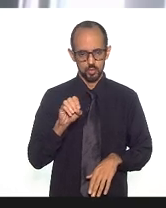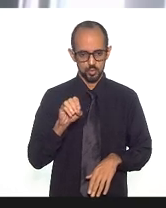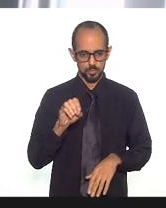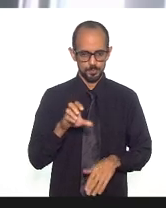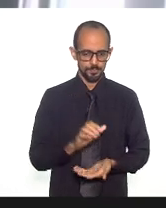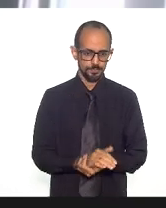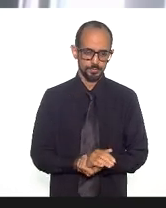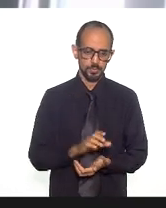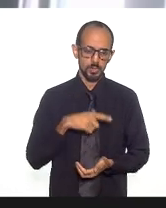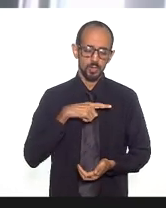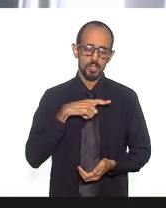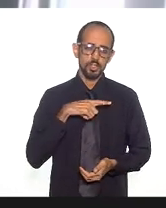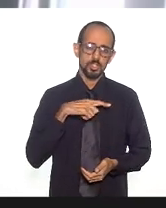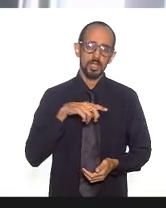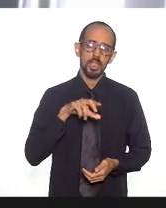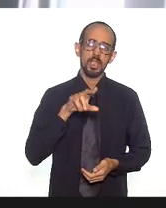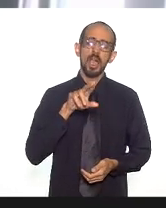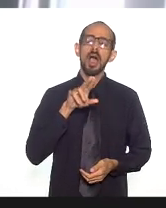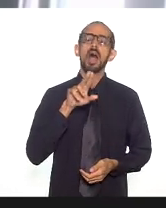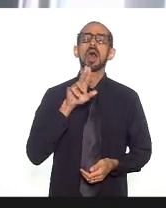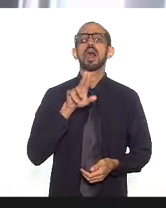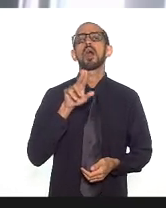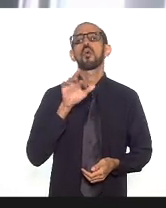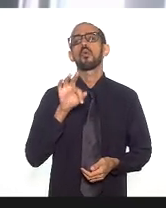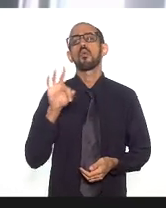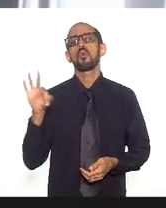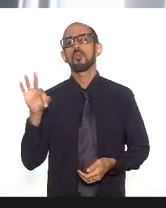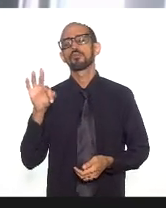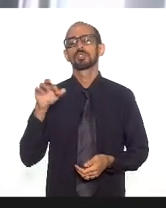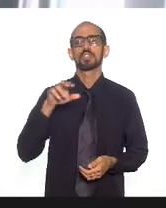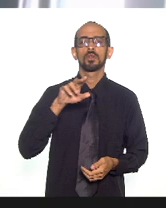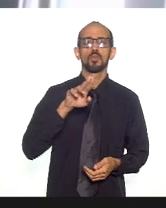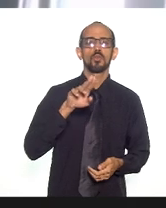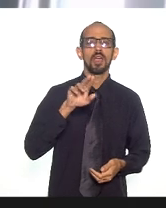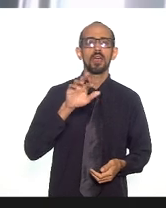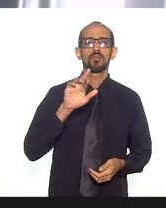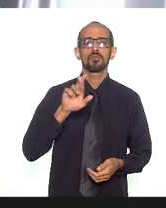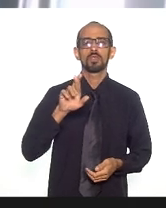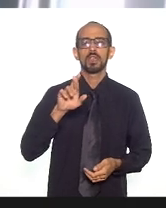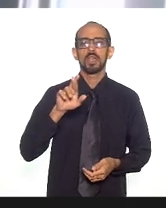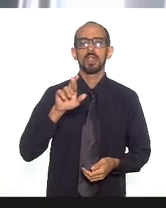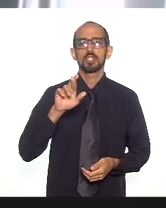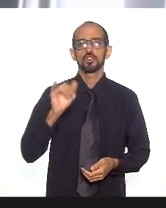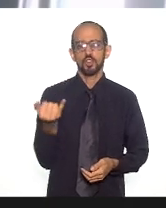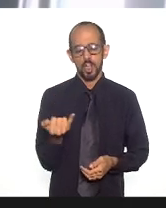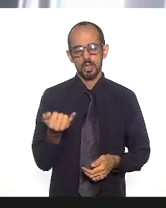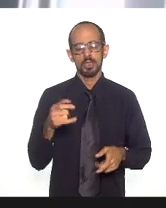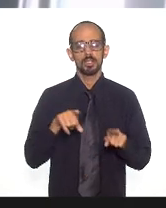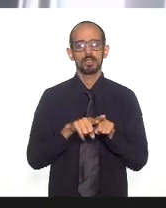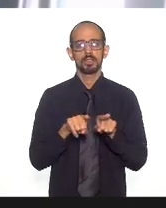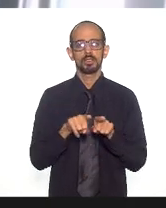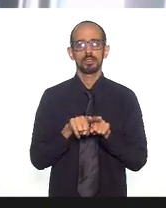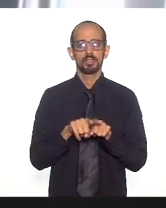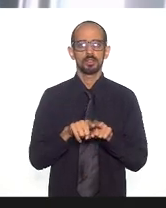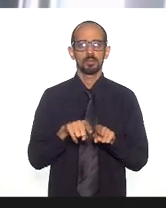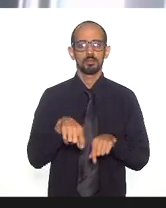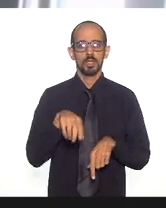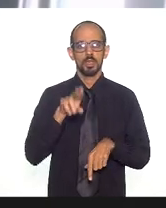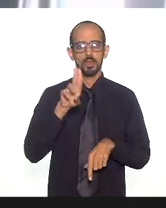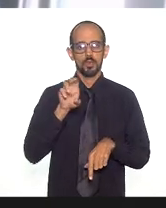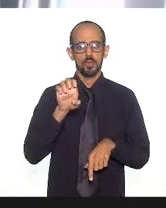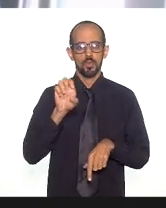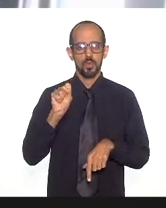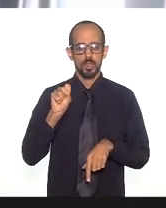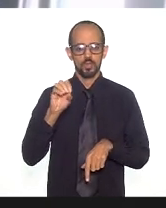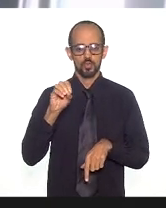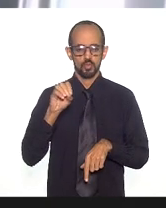a UF, a UFRJ e a UESO até o presente momento. Eu passo a palavra, então, ao subsecretário Edgar Leite, para